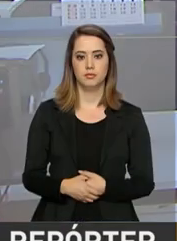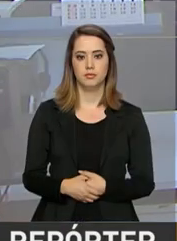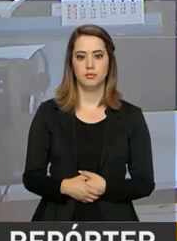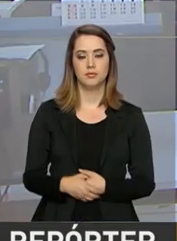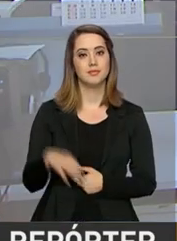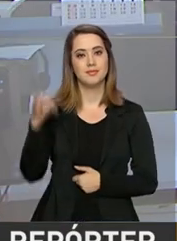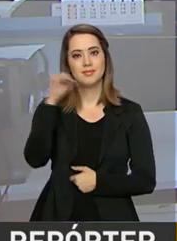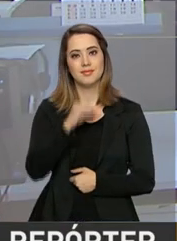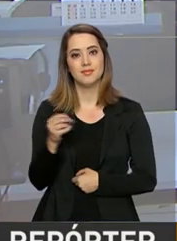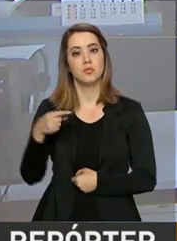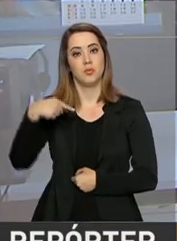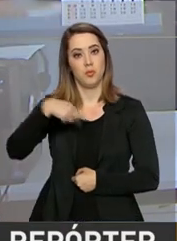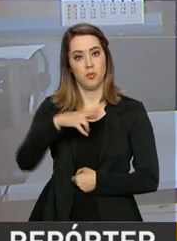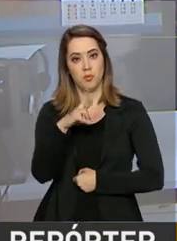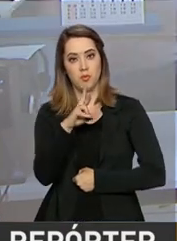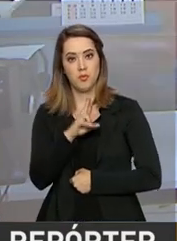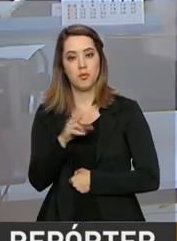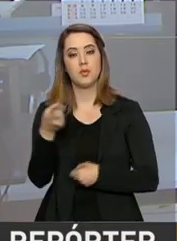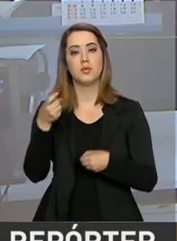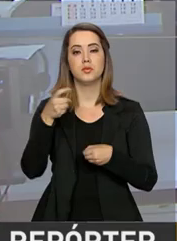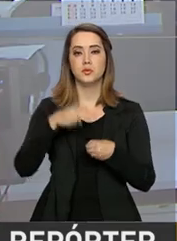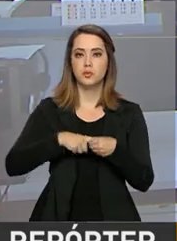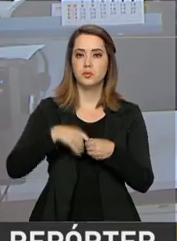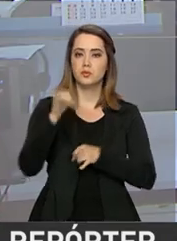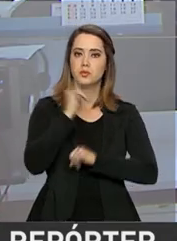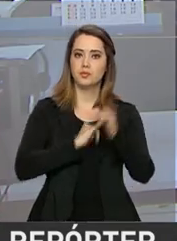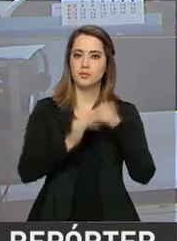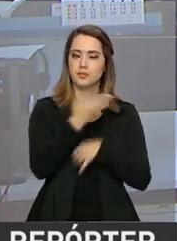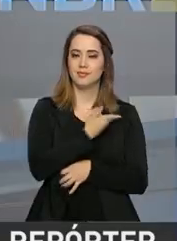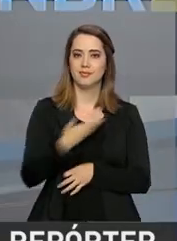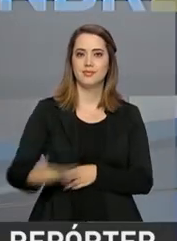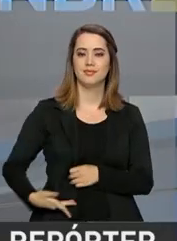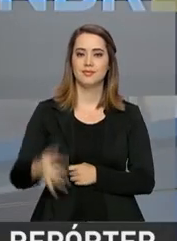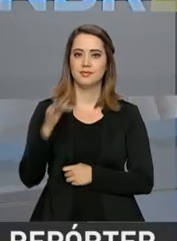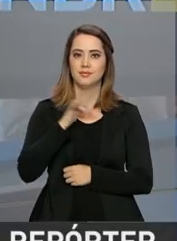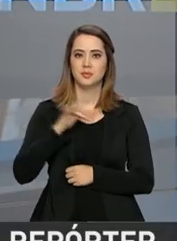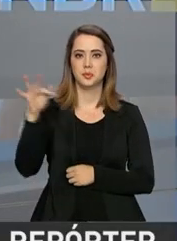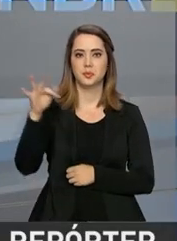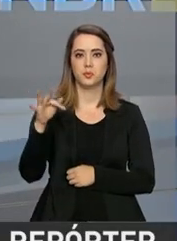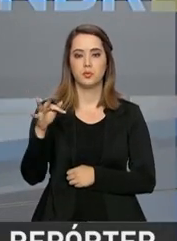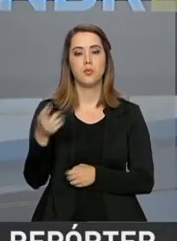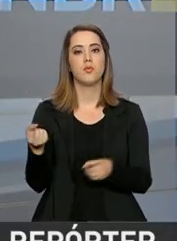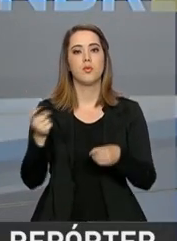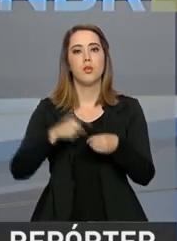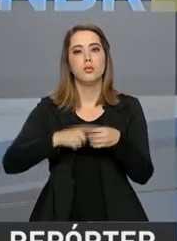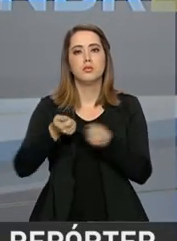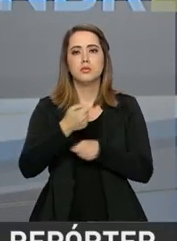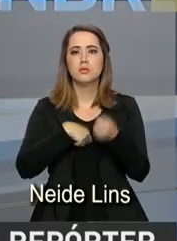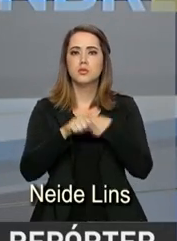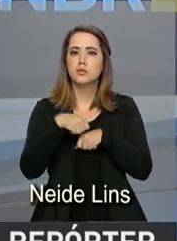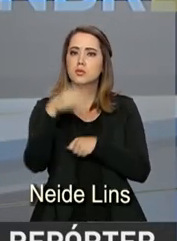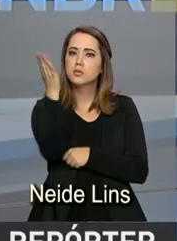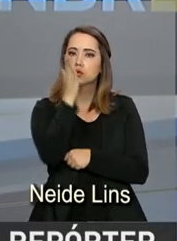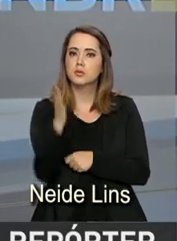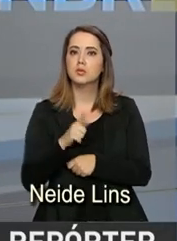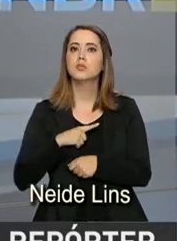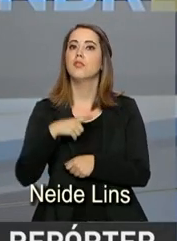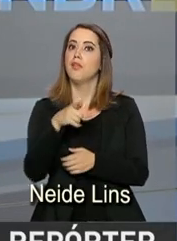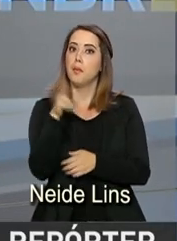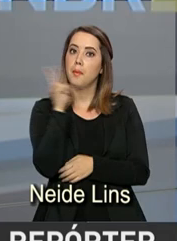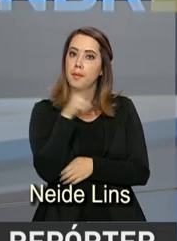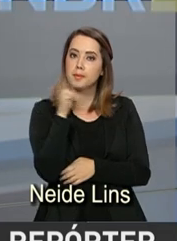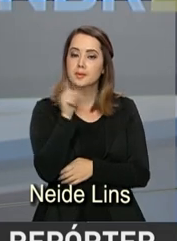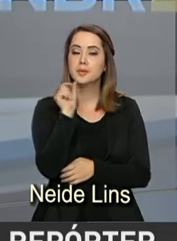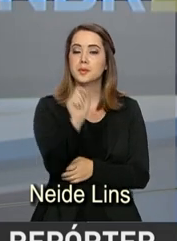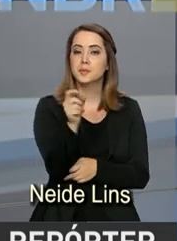Olá o repórter NBR está de volta com as notícias do governo federal a recuperação da economia brasileira deve ser mais rápida que o